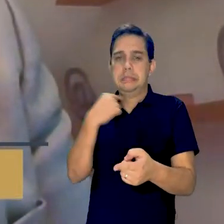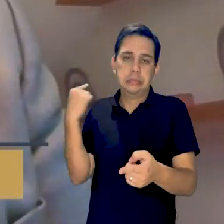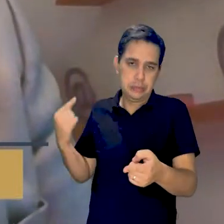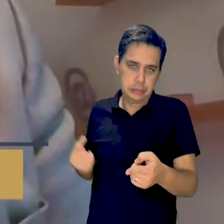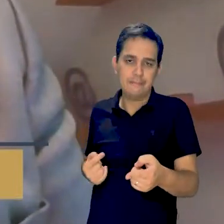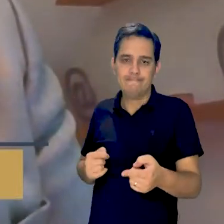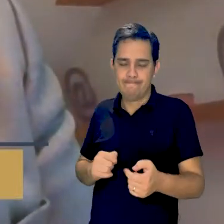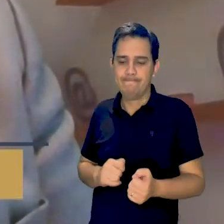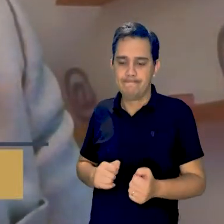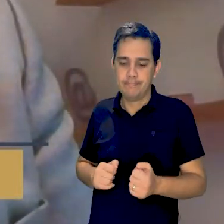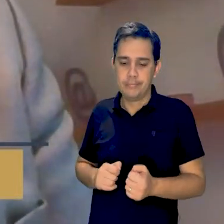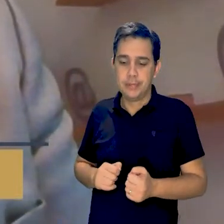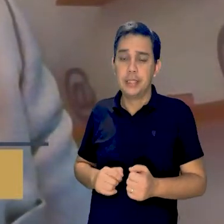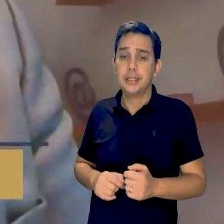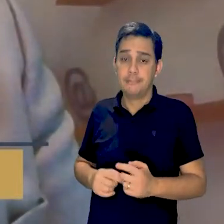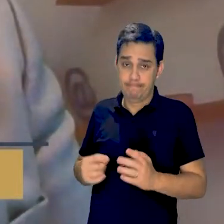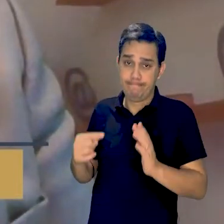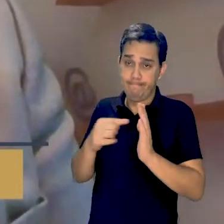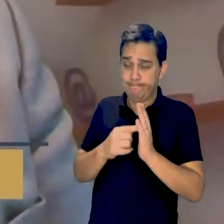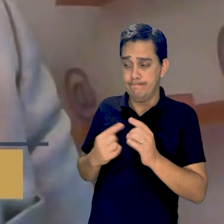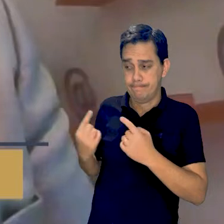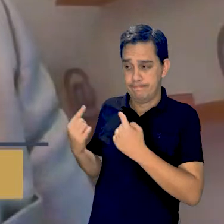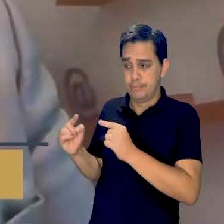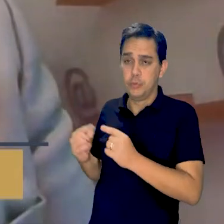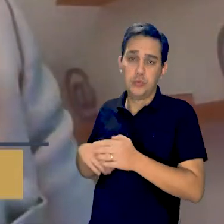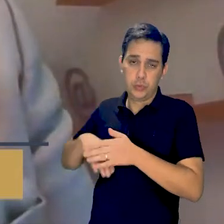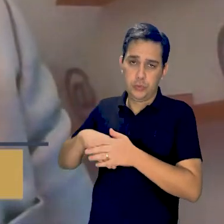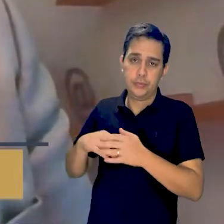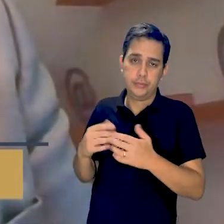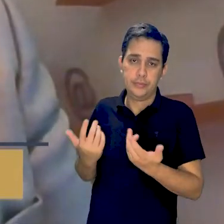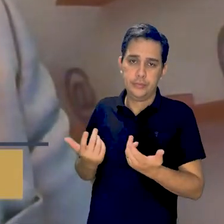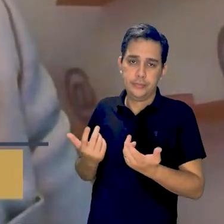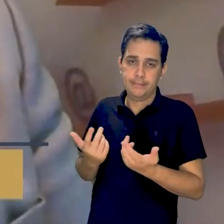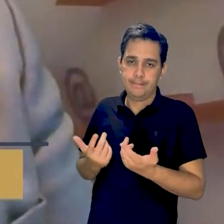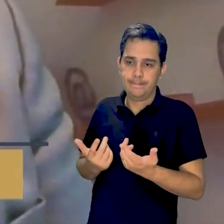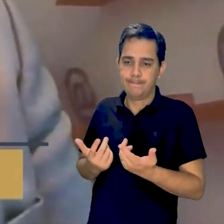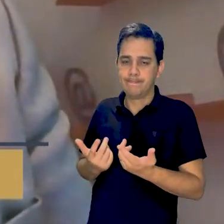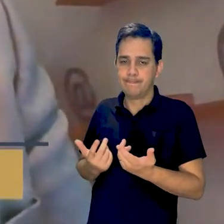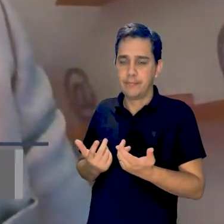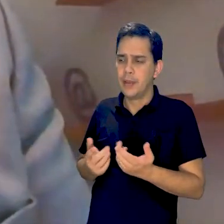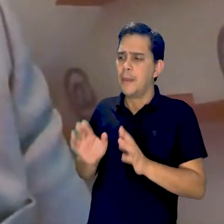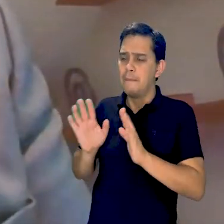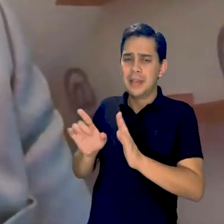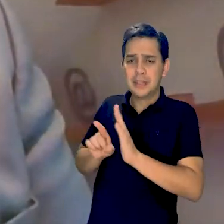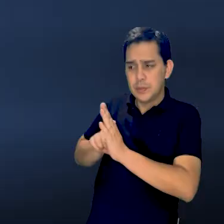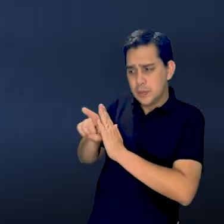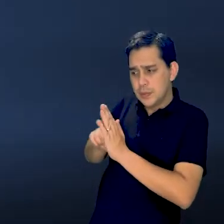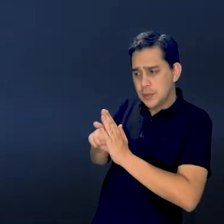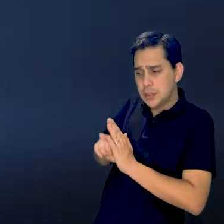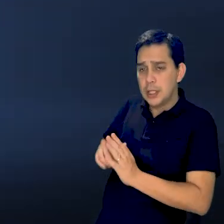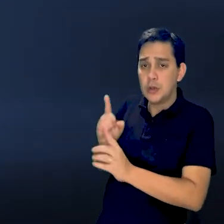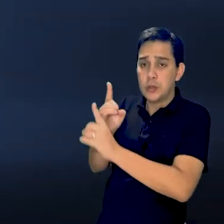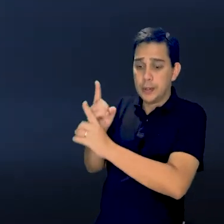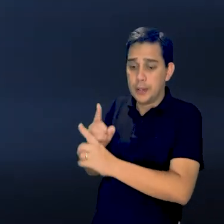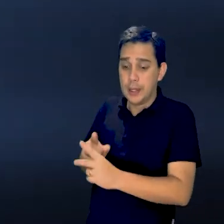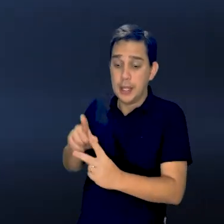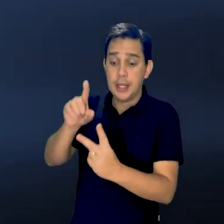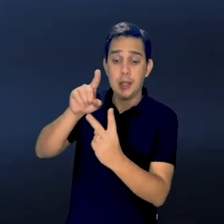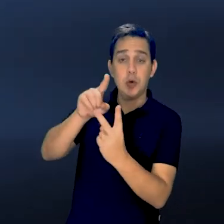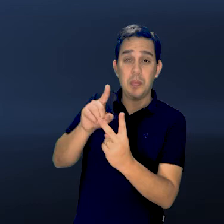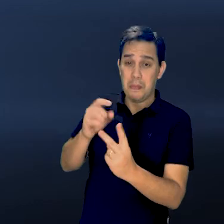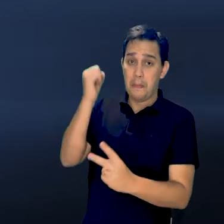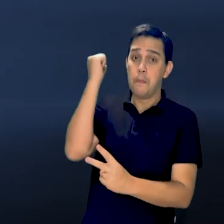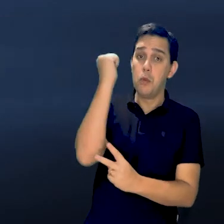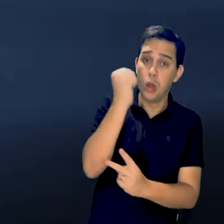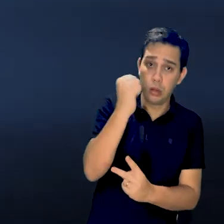do grande público, você tem o chamado dolo e você tem a chamada culpa. Não? O homicídio pode ser